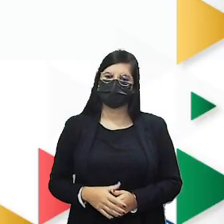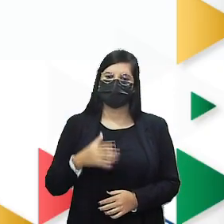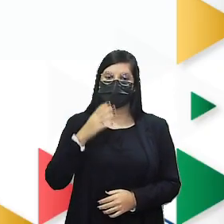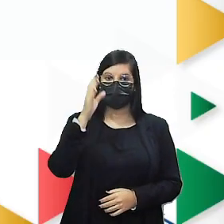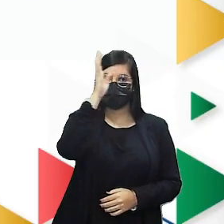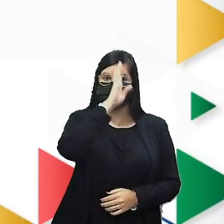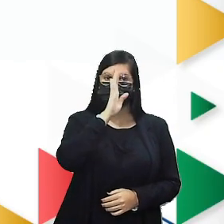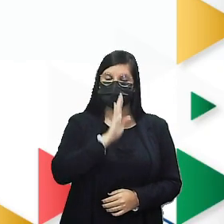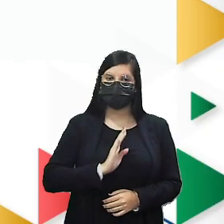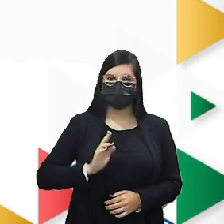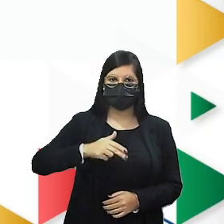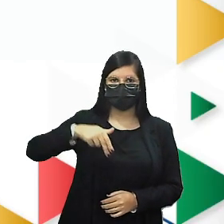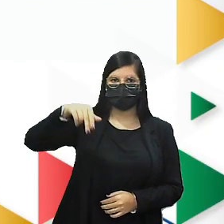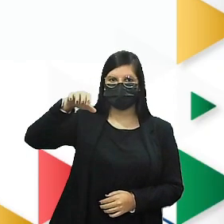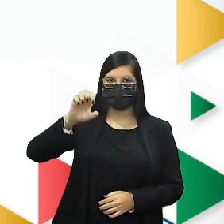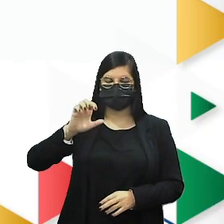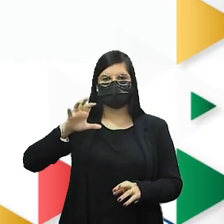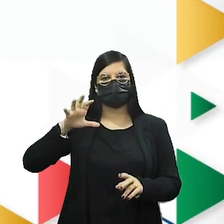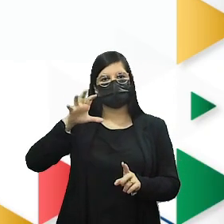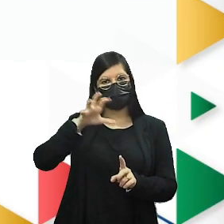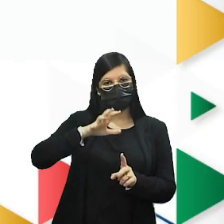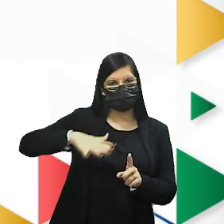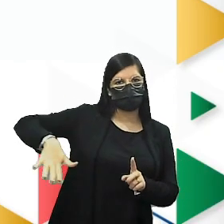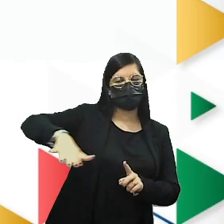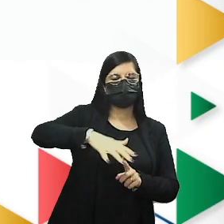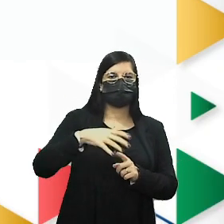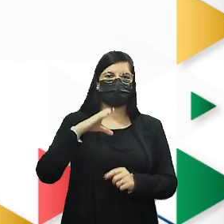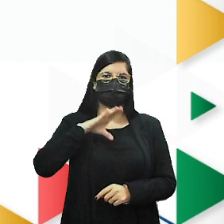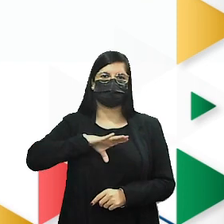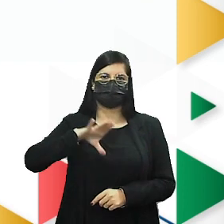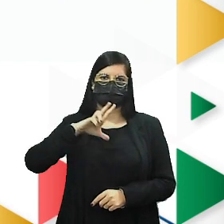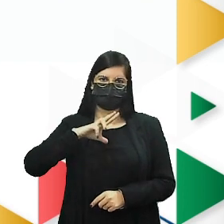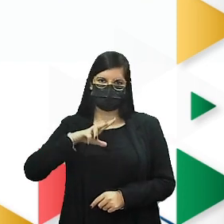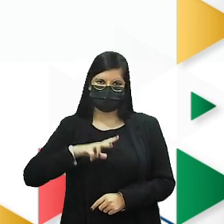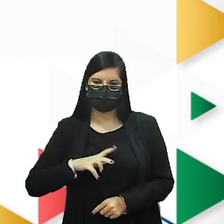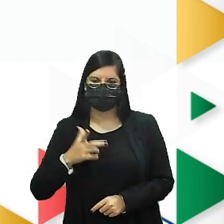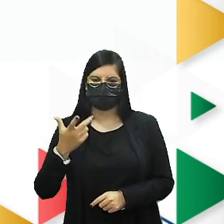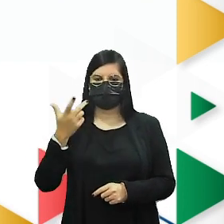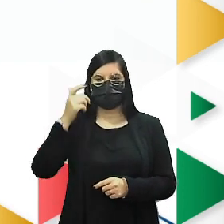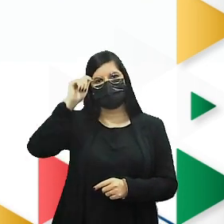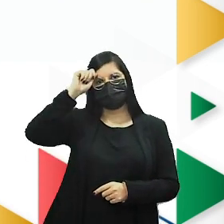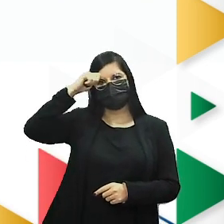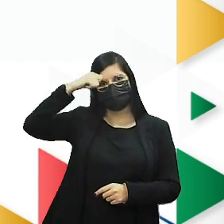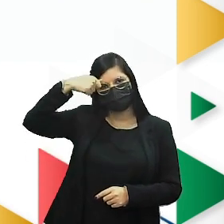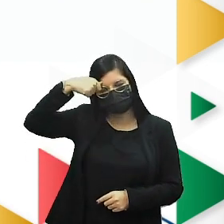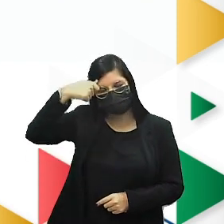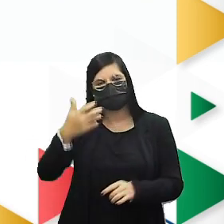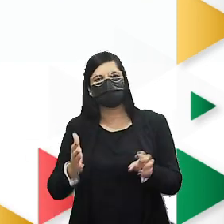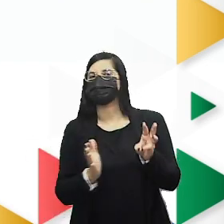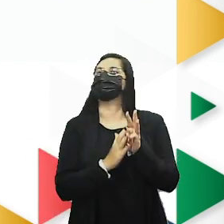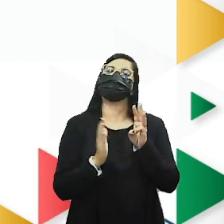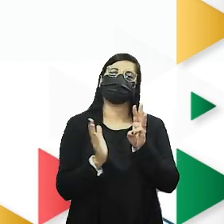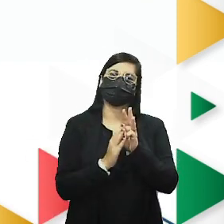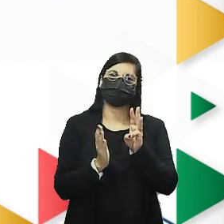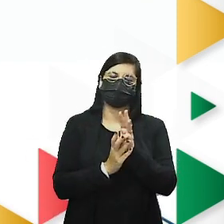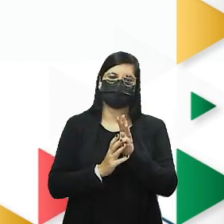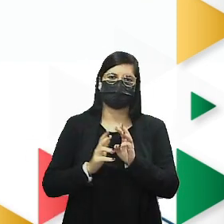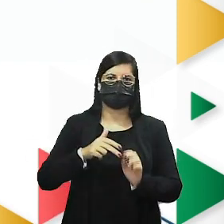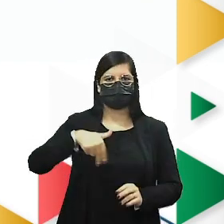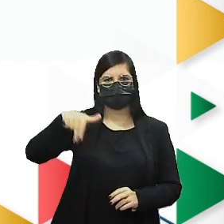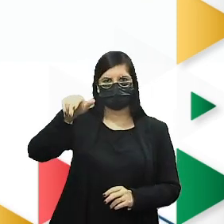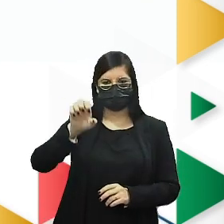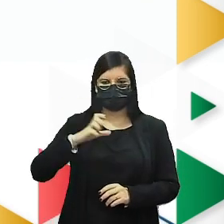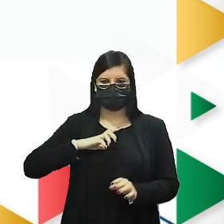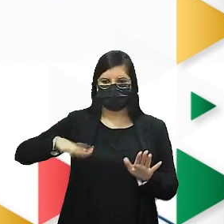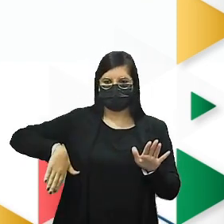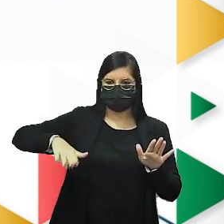Nordeste brasileiro sofreu influência dos portugueses, dos africanos e dos ameríndios. No folclore nordestino, há a presença de